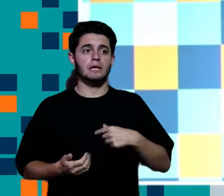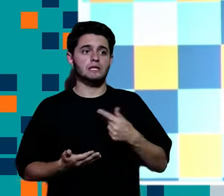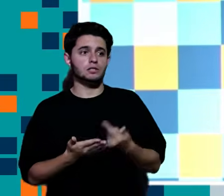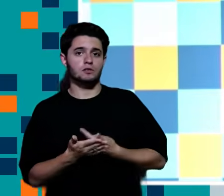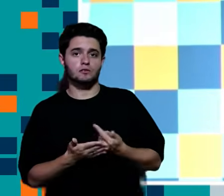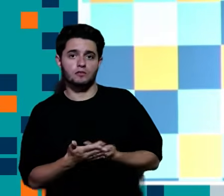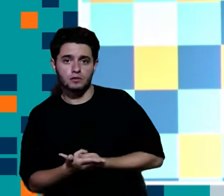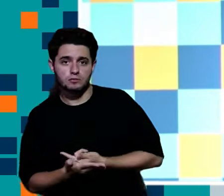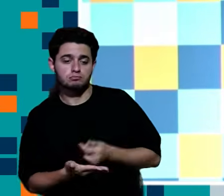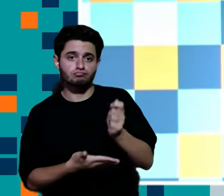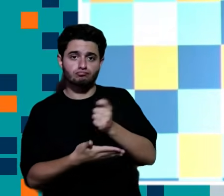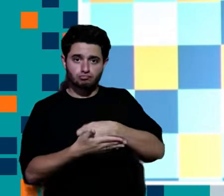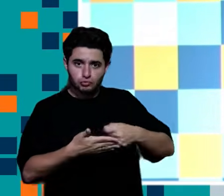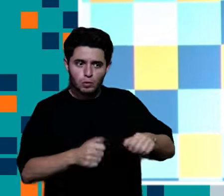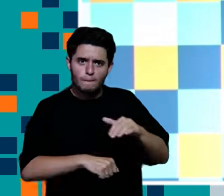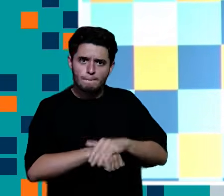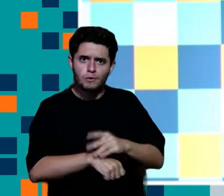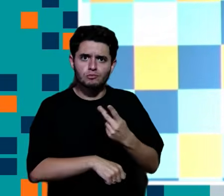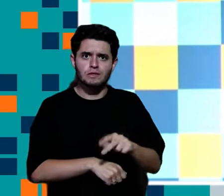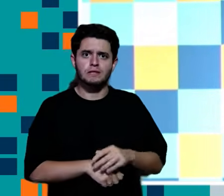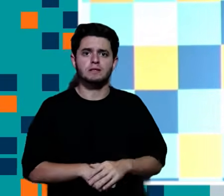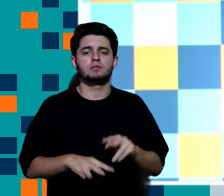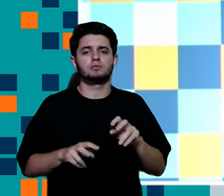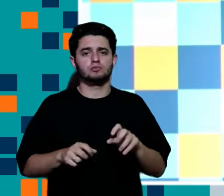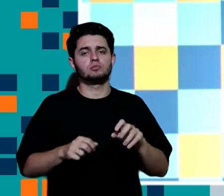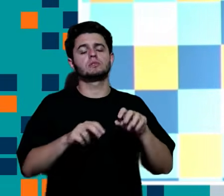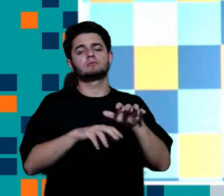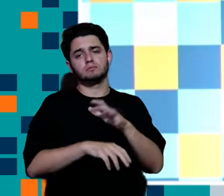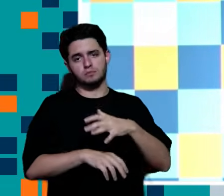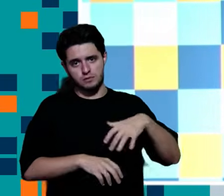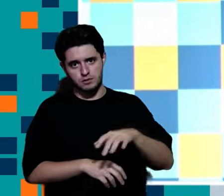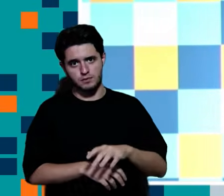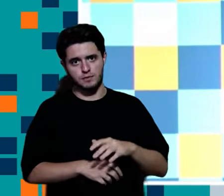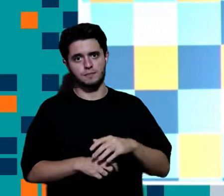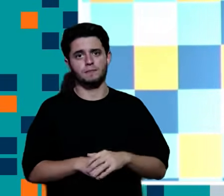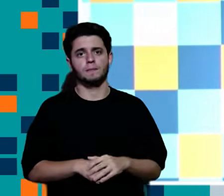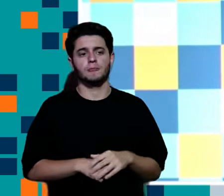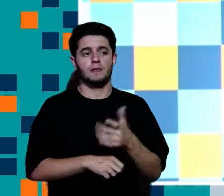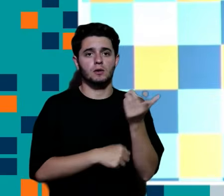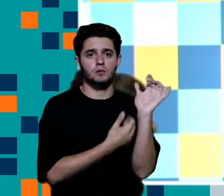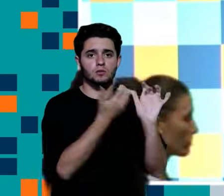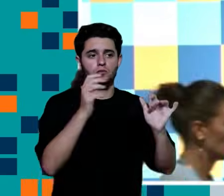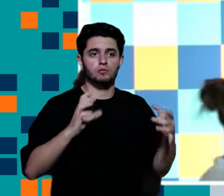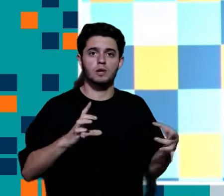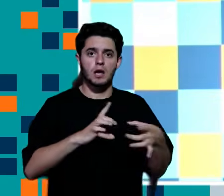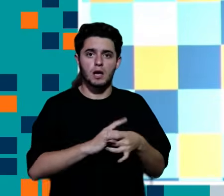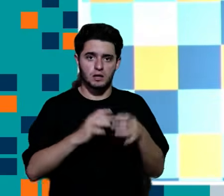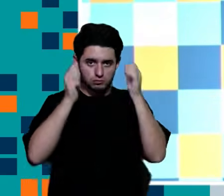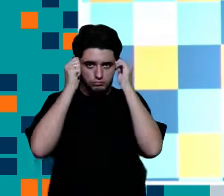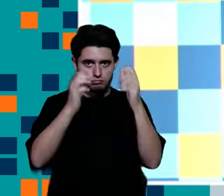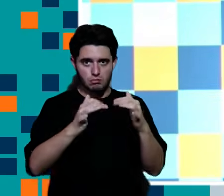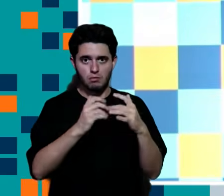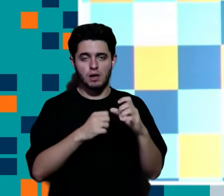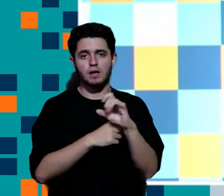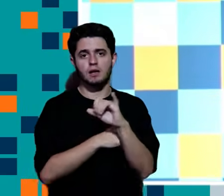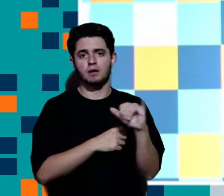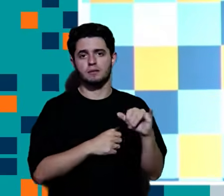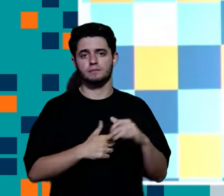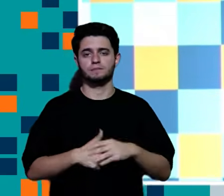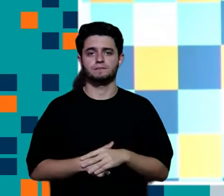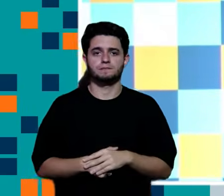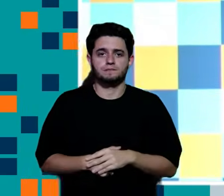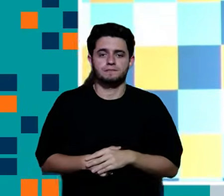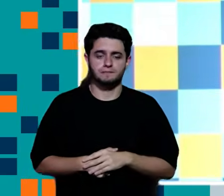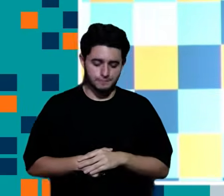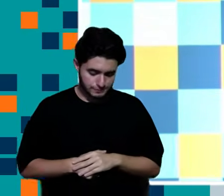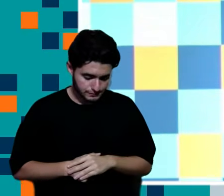Health: How to Build Environment Enhances Your Mind's Health, publicado pela University of Toronto Press, explora